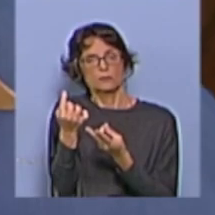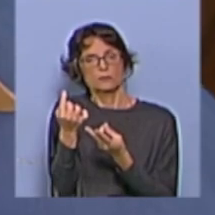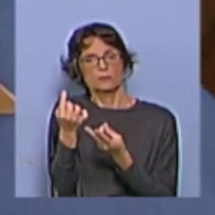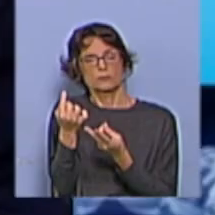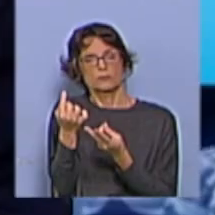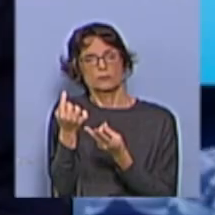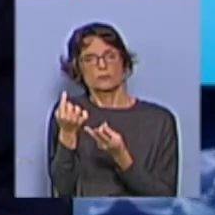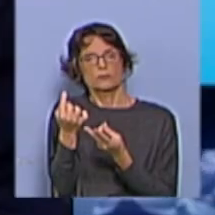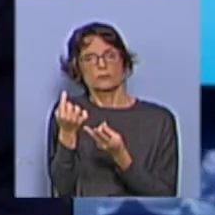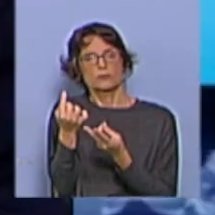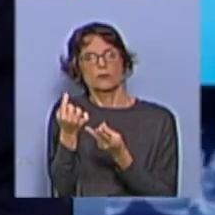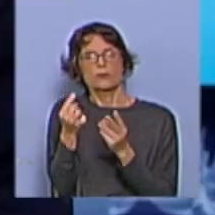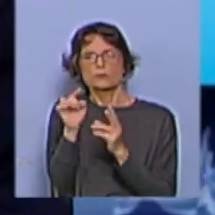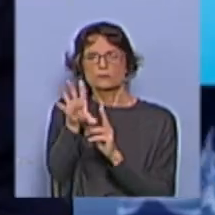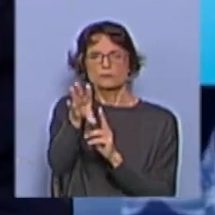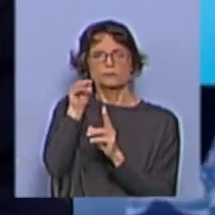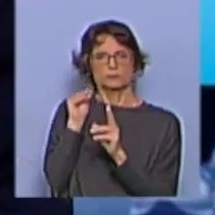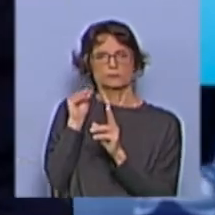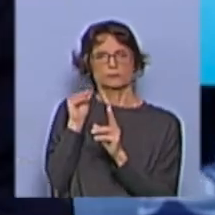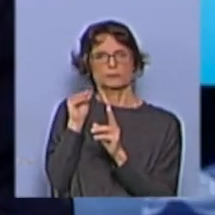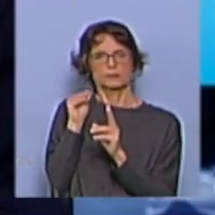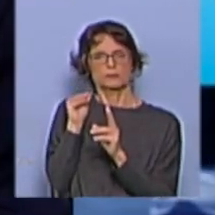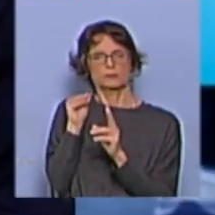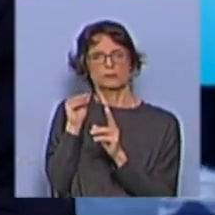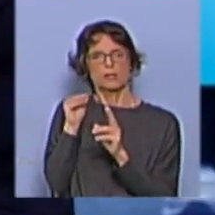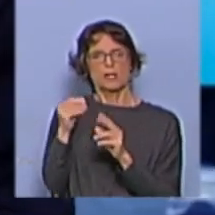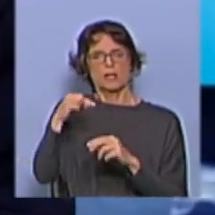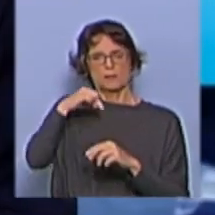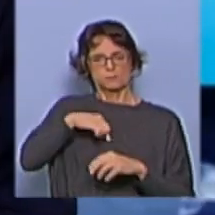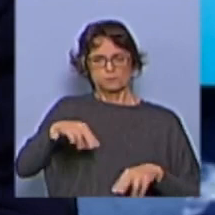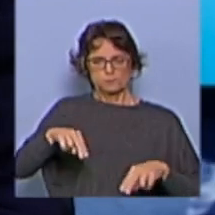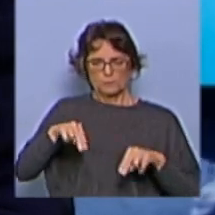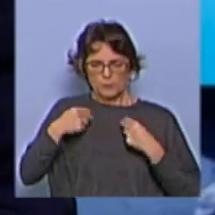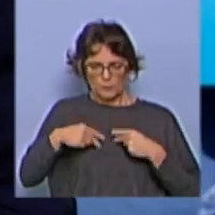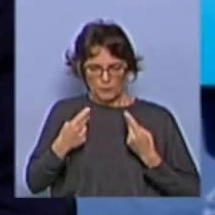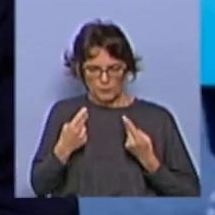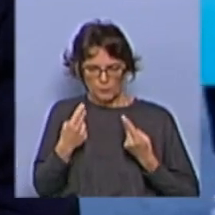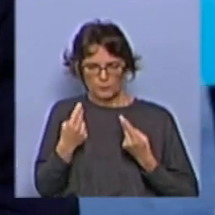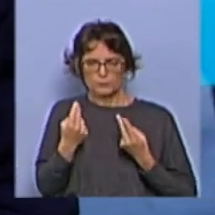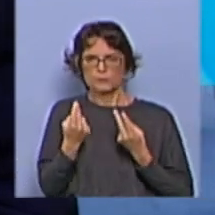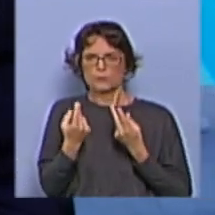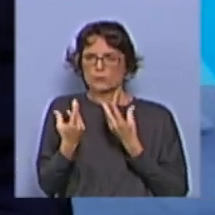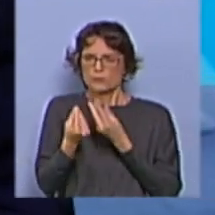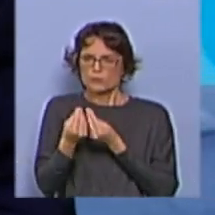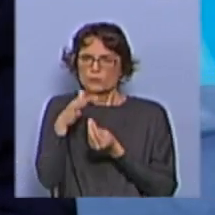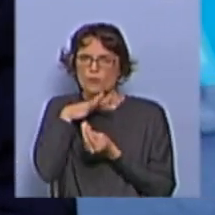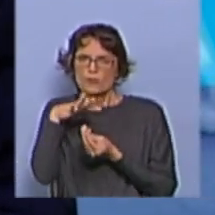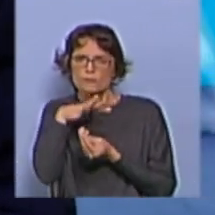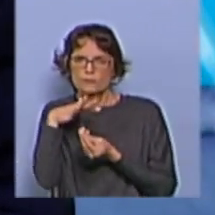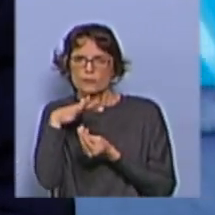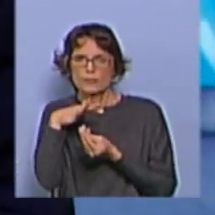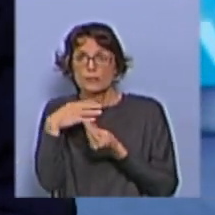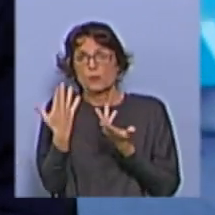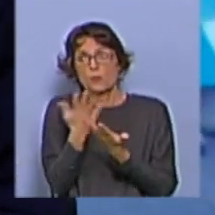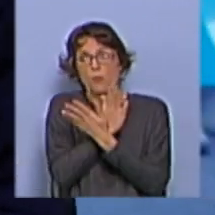é? Dentro do recolhimento, sozinho, em família, com amigos. Naturalmente isso tem a ver também